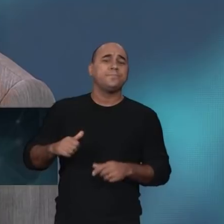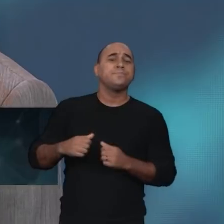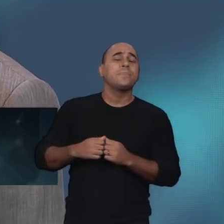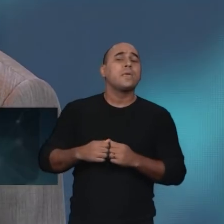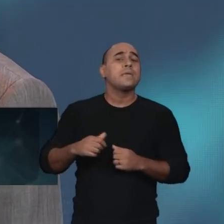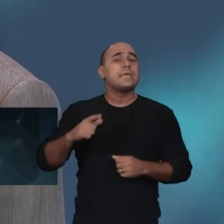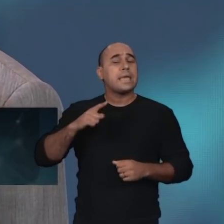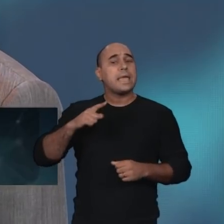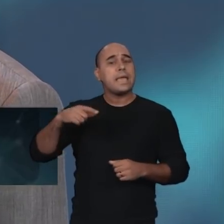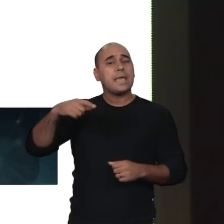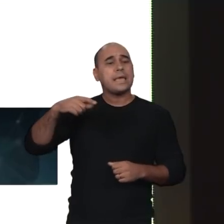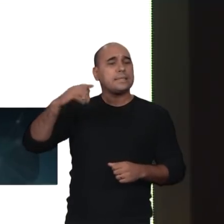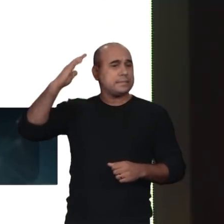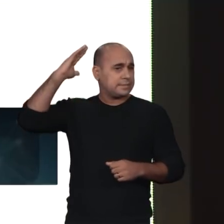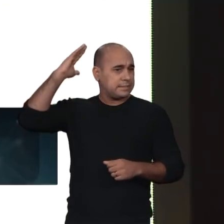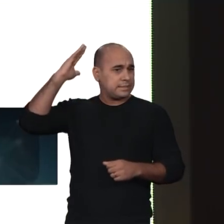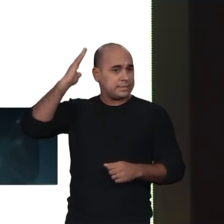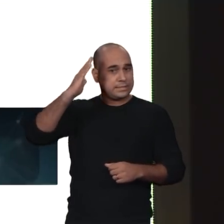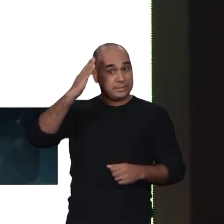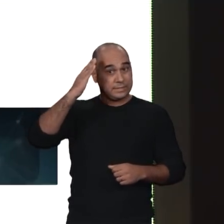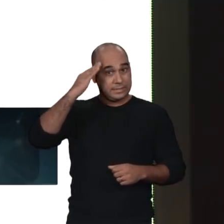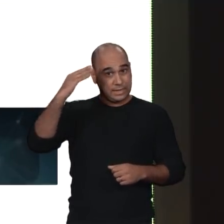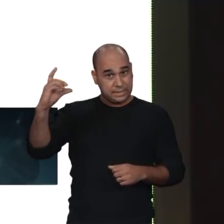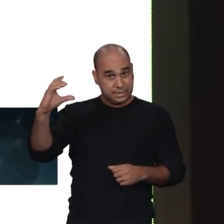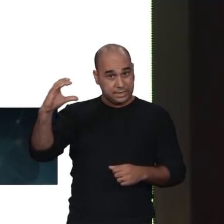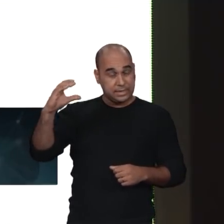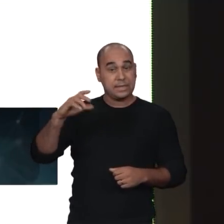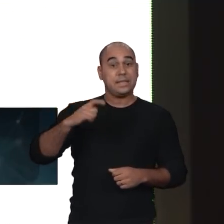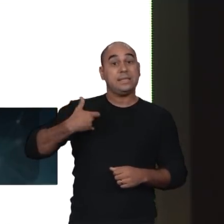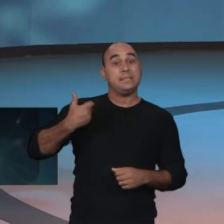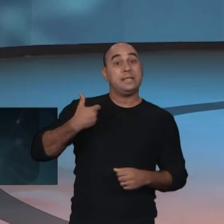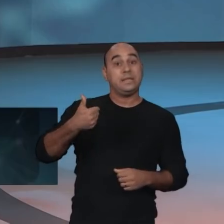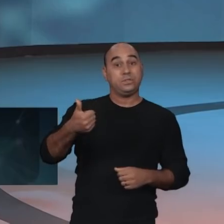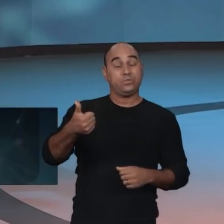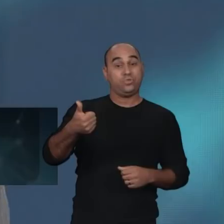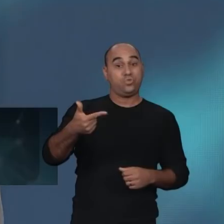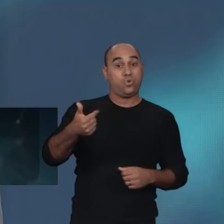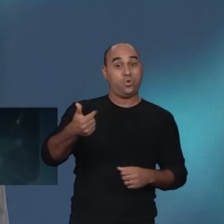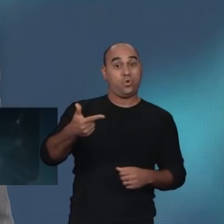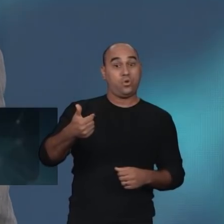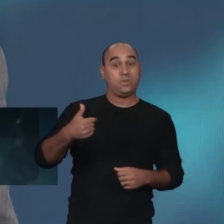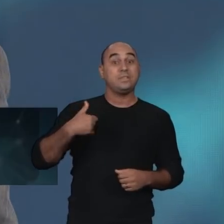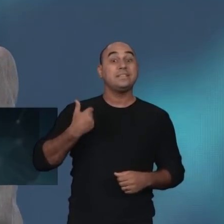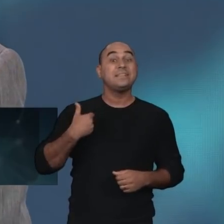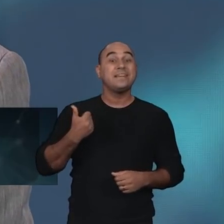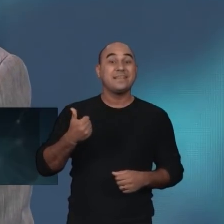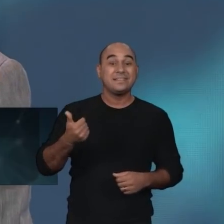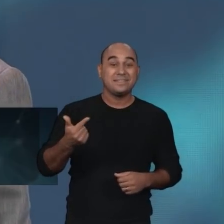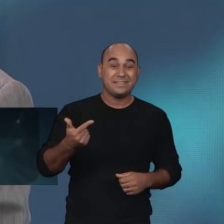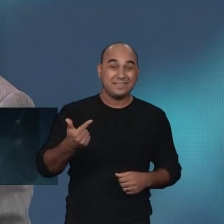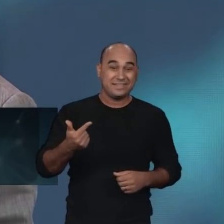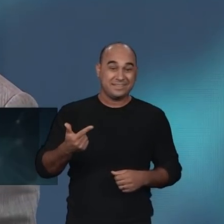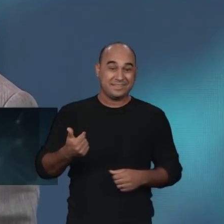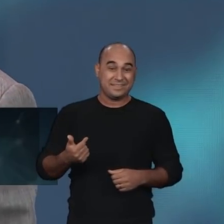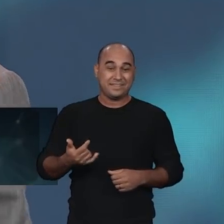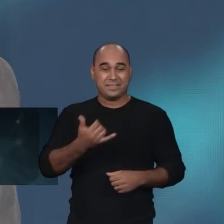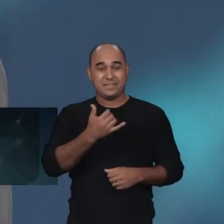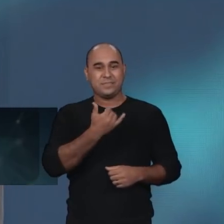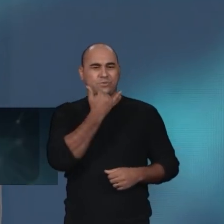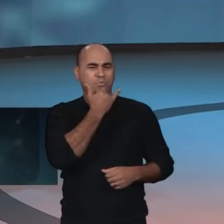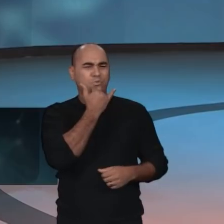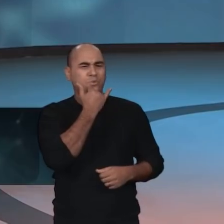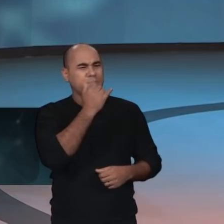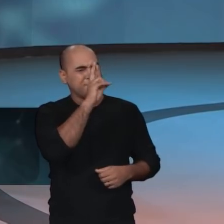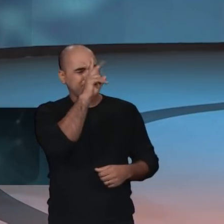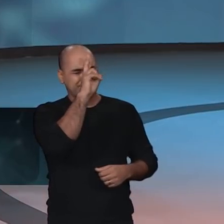de Santa Tem 12 Catarina. anos. 12 anos Ele também. falou, tem 12 12 minutos. 12 minutos? Não, 12 anos. É o Você tinha acabado diretor de nascer. Ronaldo falando aqui